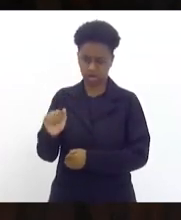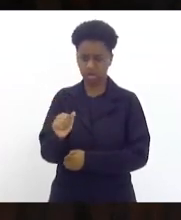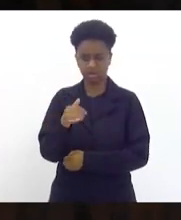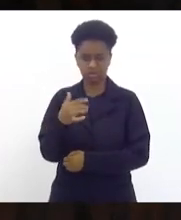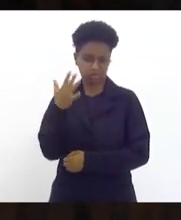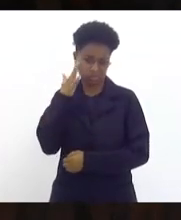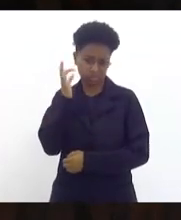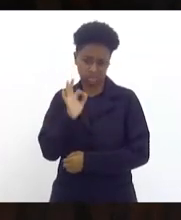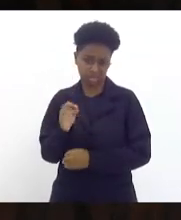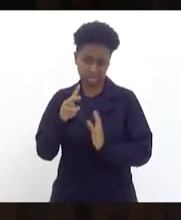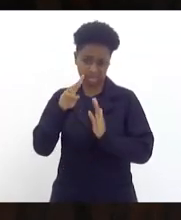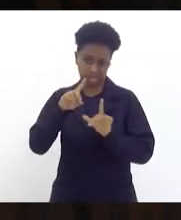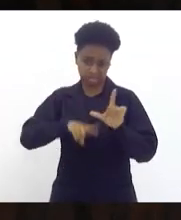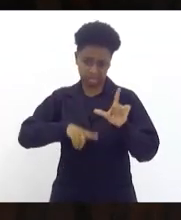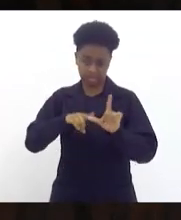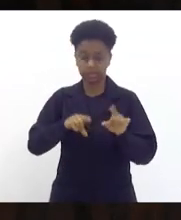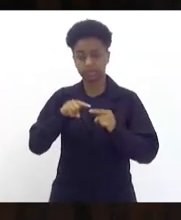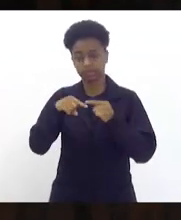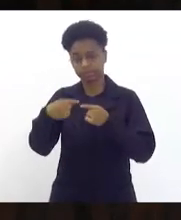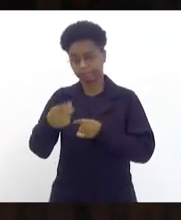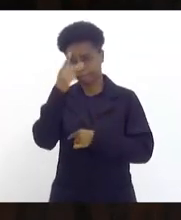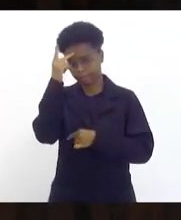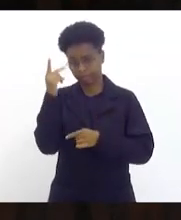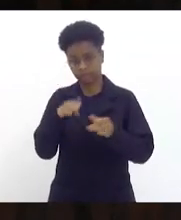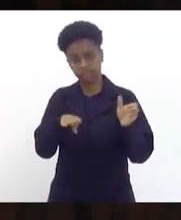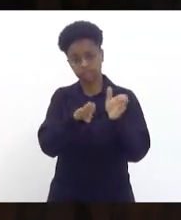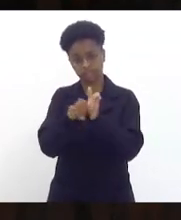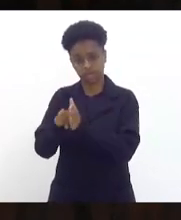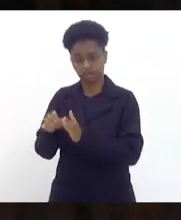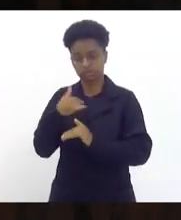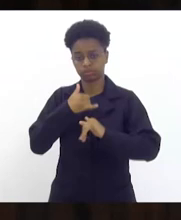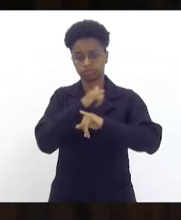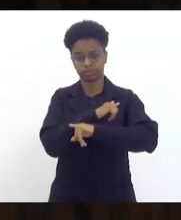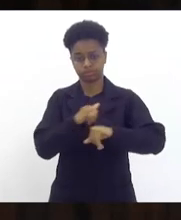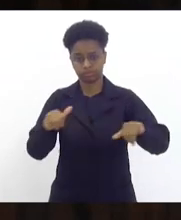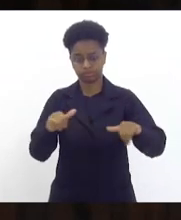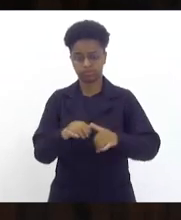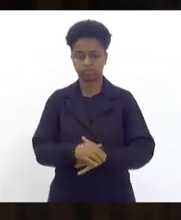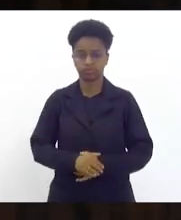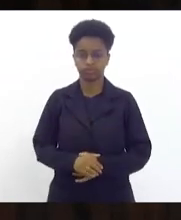as pessoas forem chegando eu anunciei depois